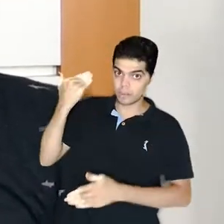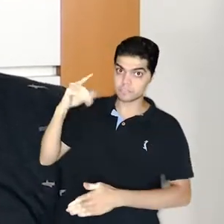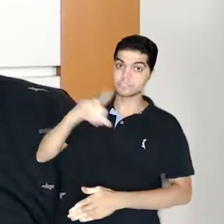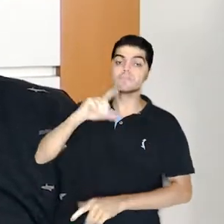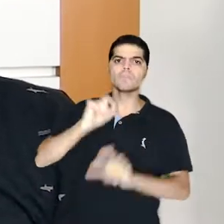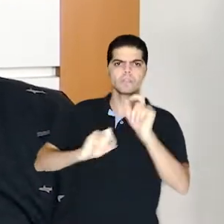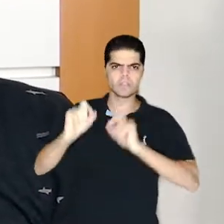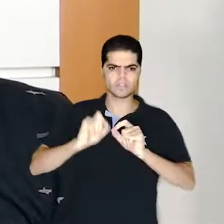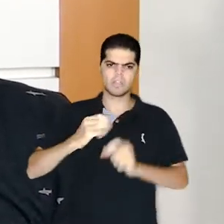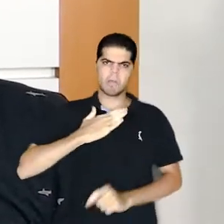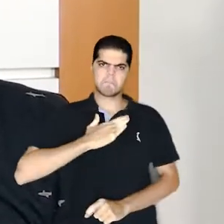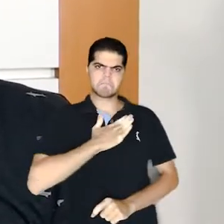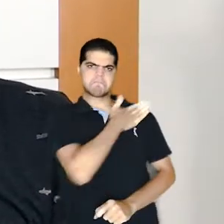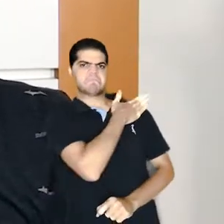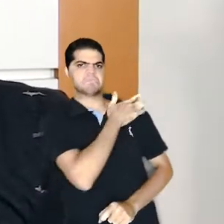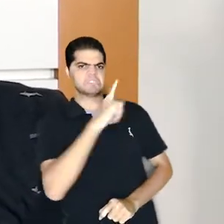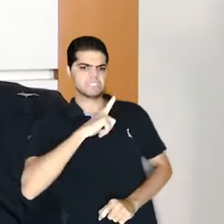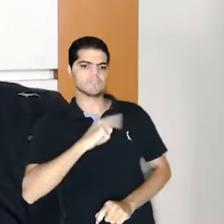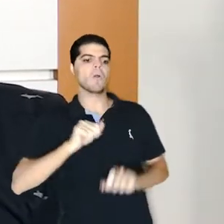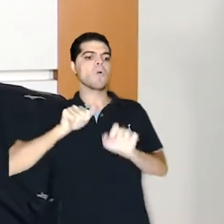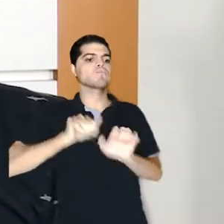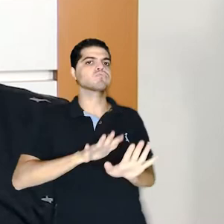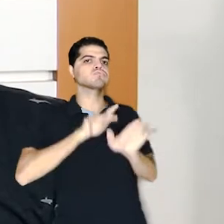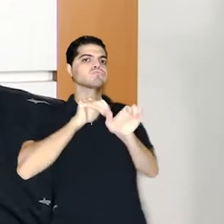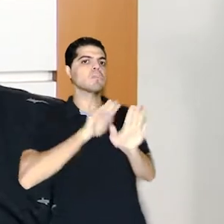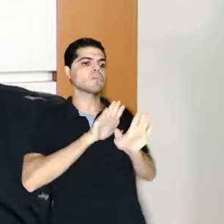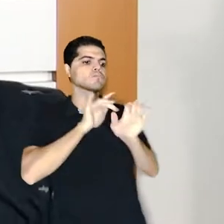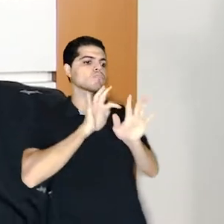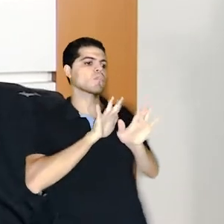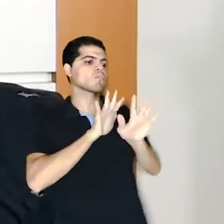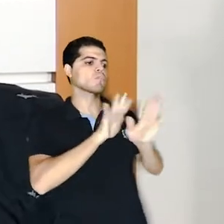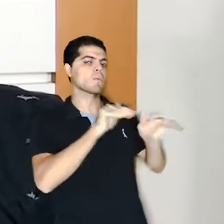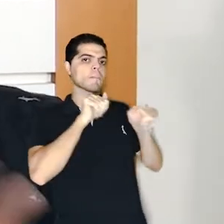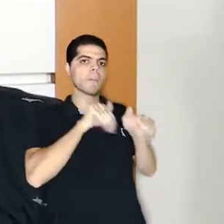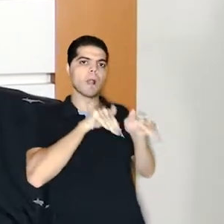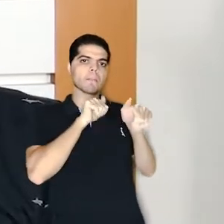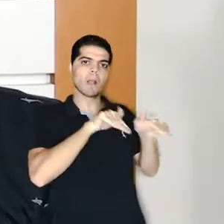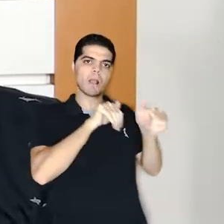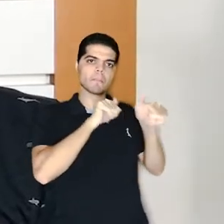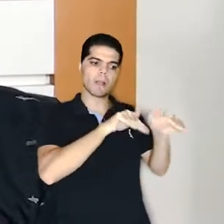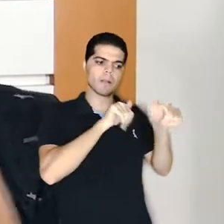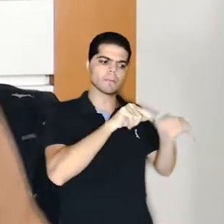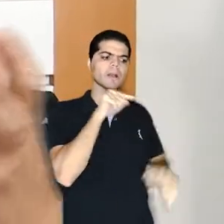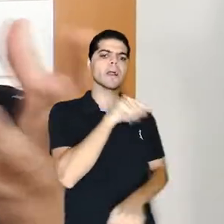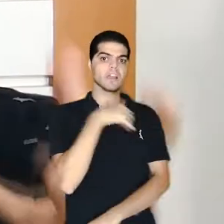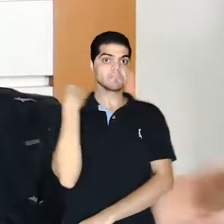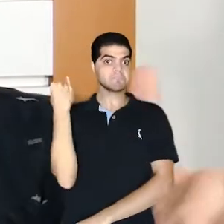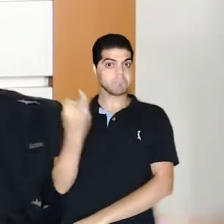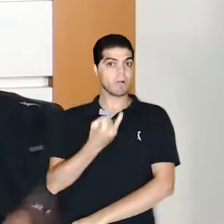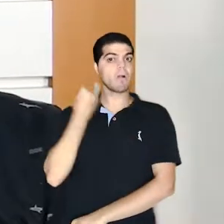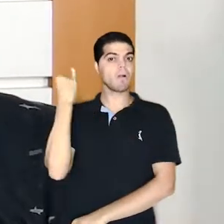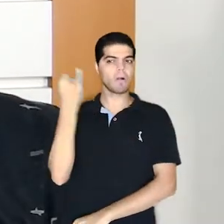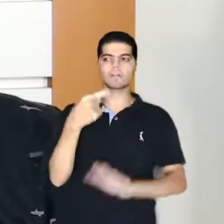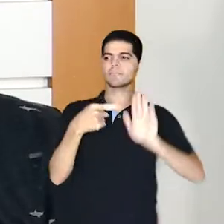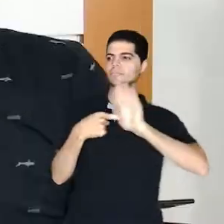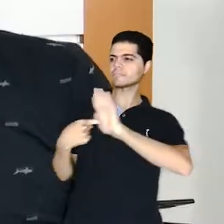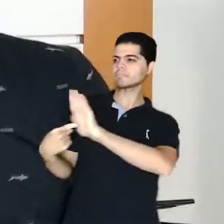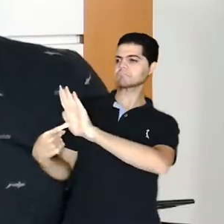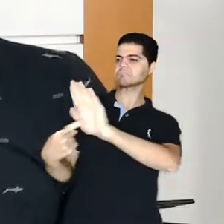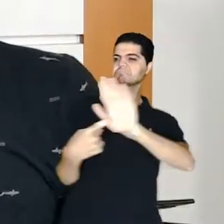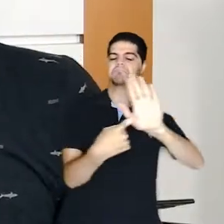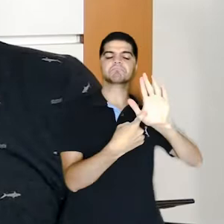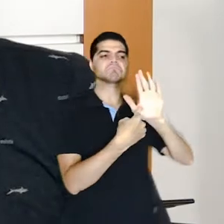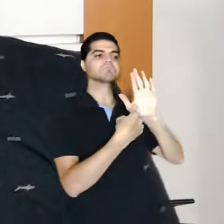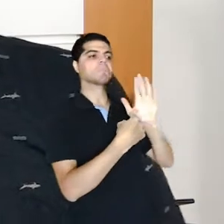militar, os desfiles cívicos na data da independência eram de extrema importância para criar um patriotismo brasileiro.